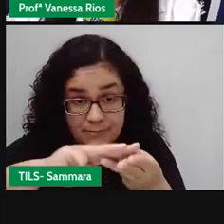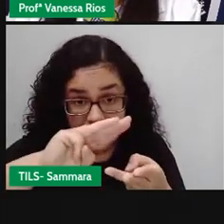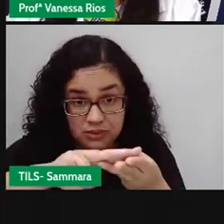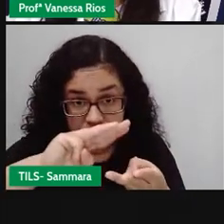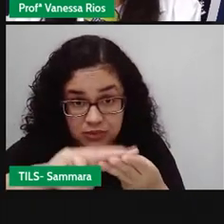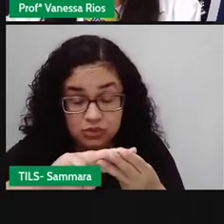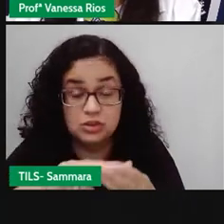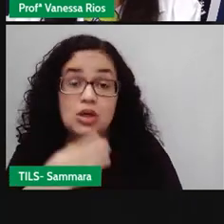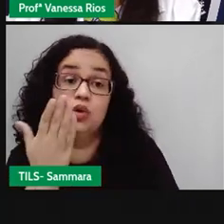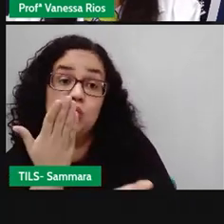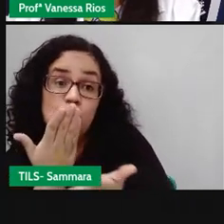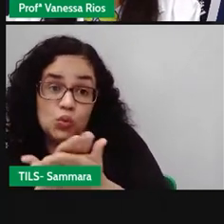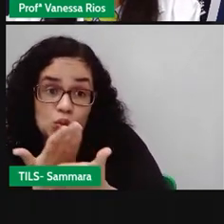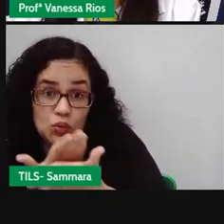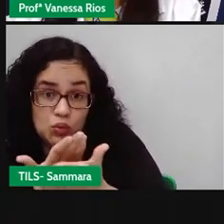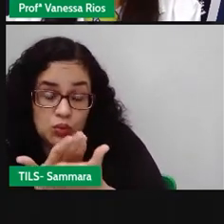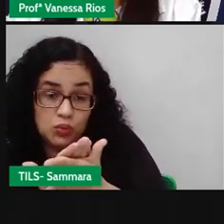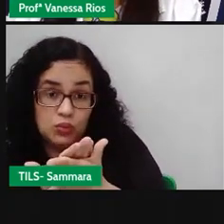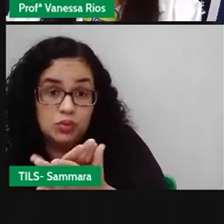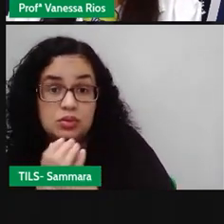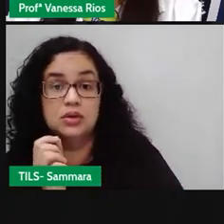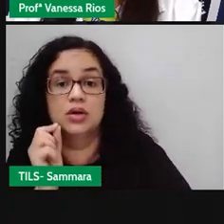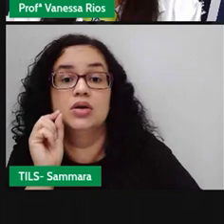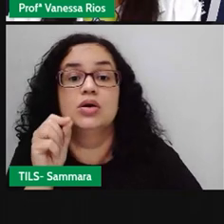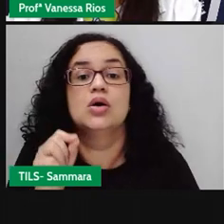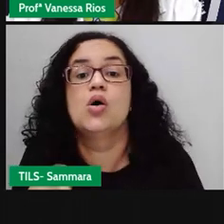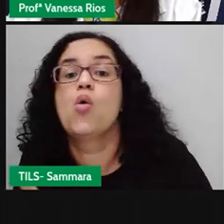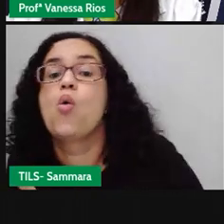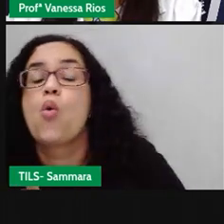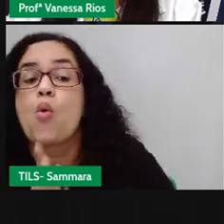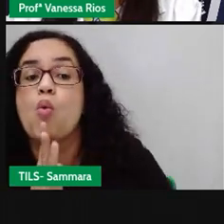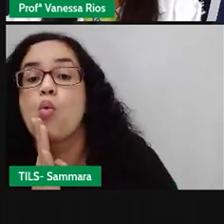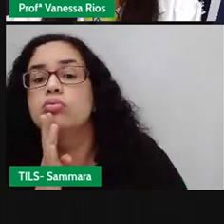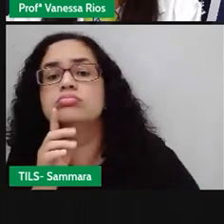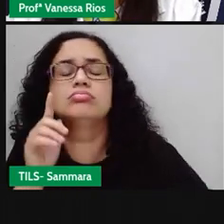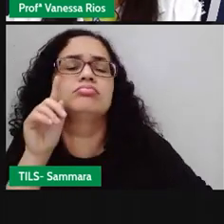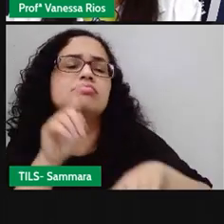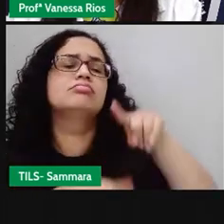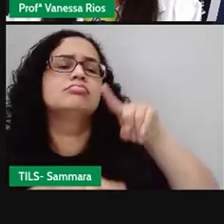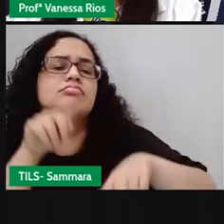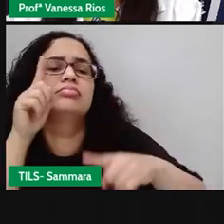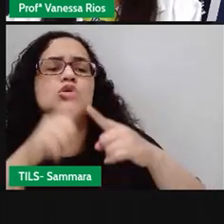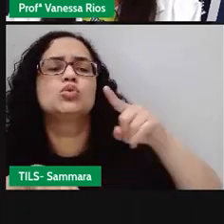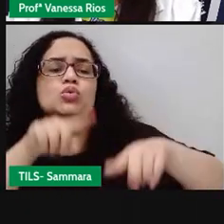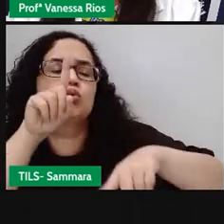naturais, nós vamos estudar sobre conhecendo os tipos de